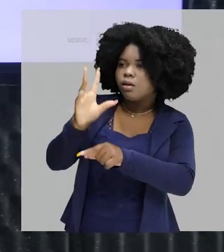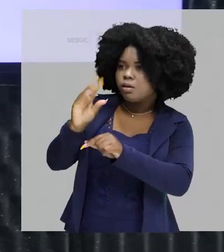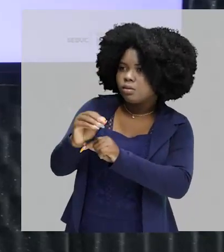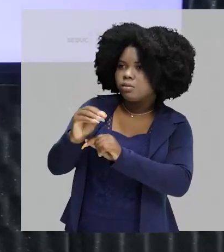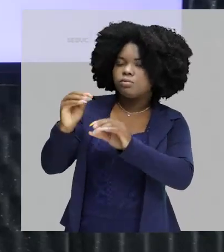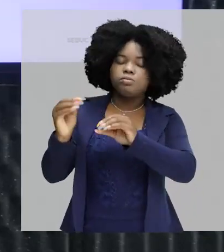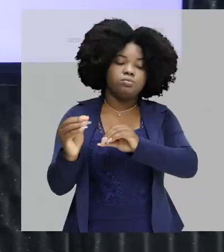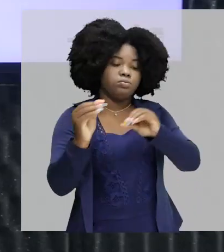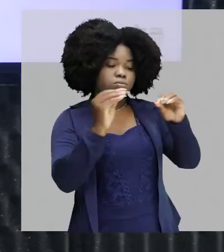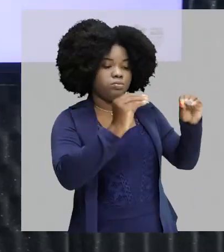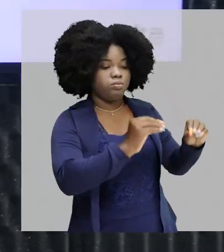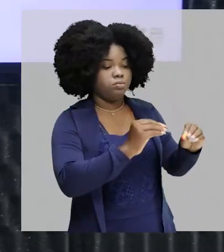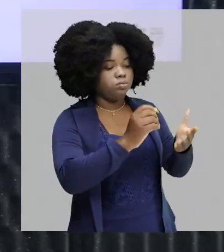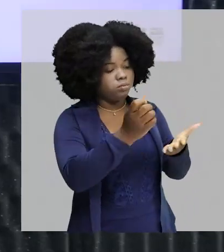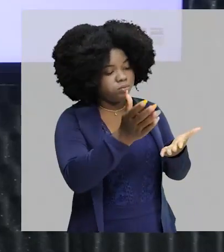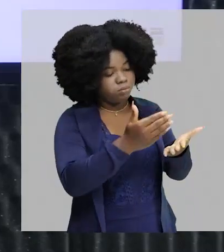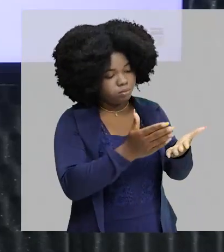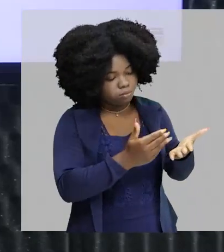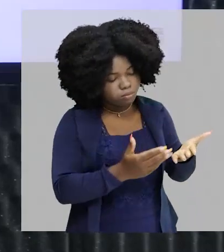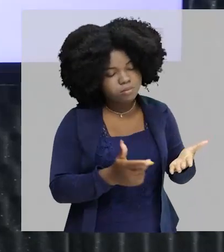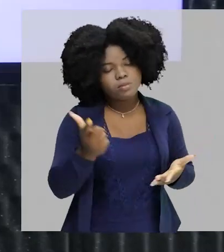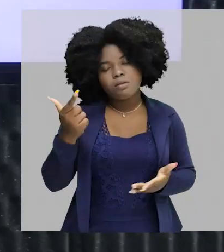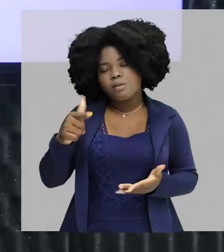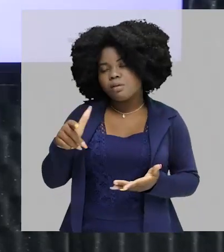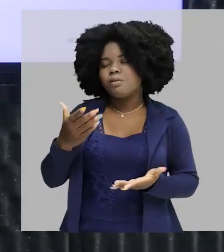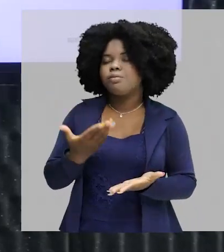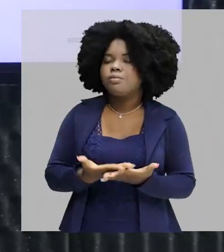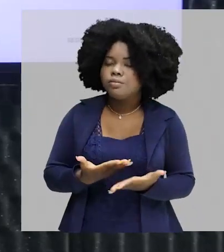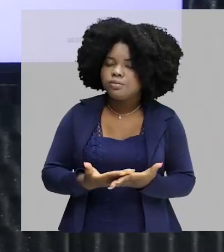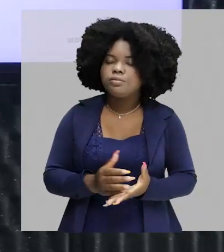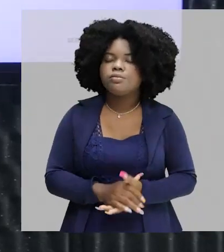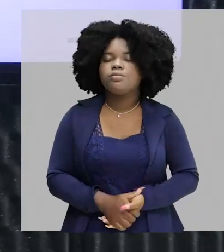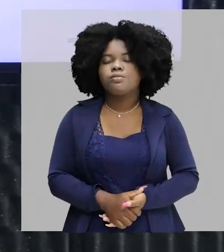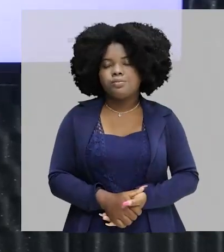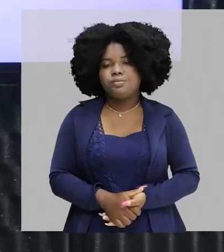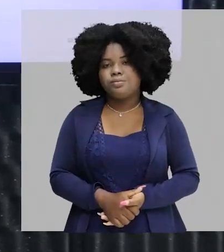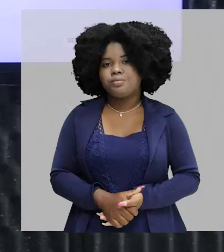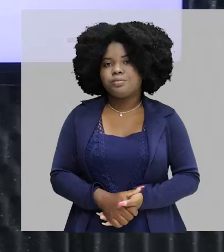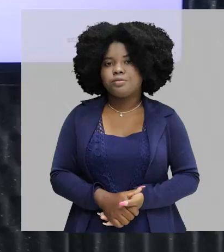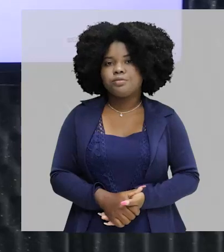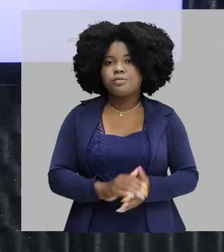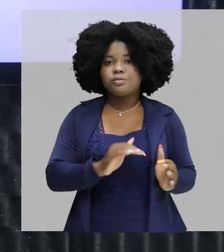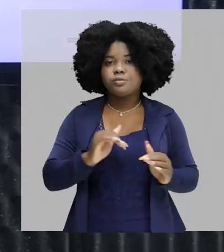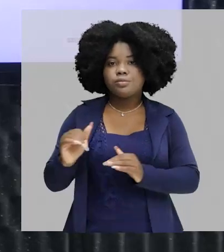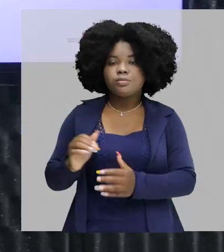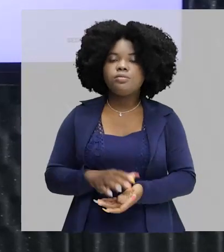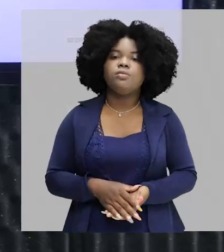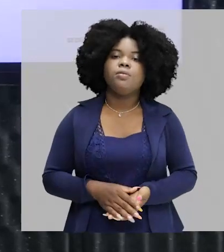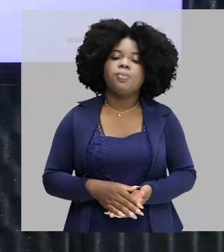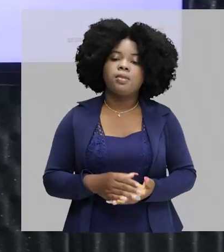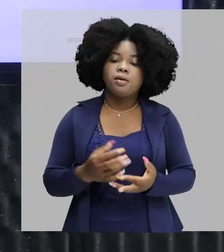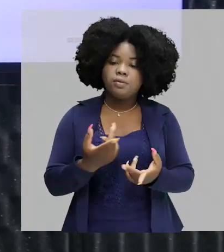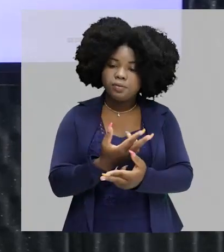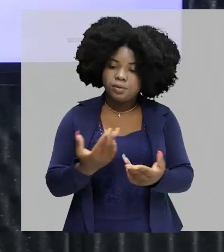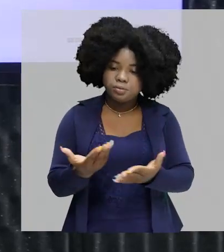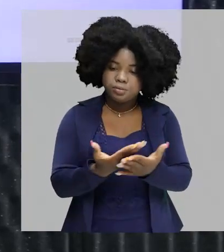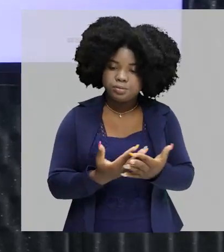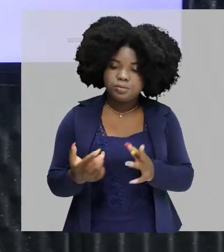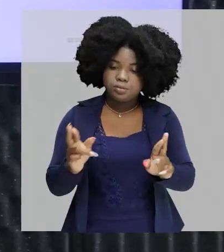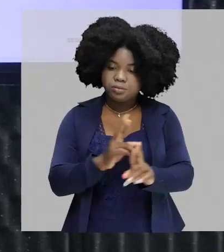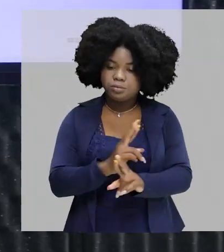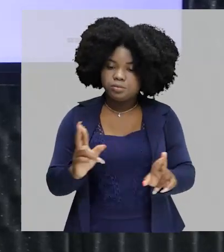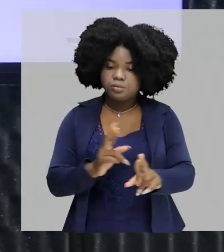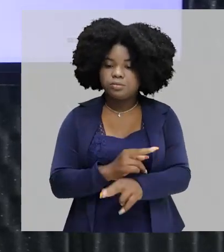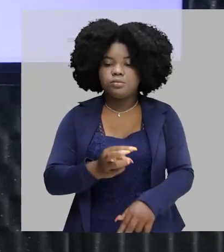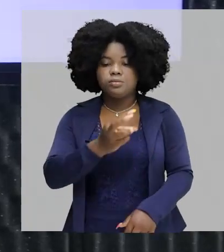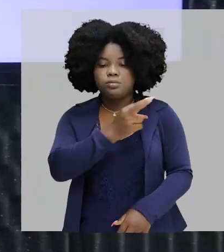essas informações para o seu caderno e você vai continuar com seus estudos. Show de bola, turminha? Estamos em uma série de aulas relacionadas